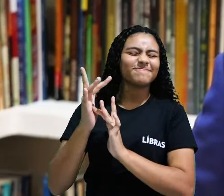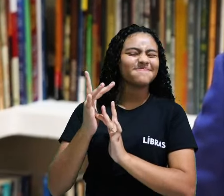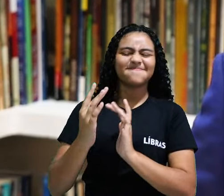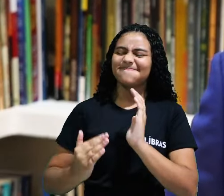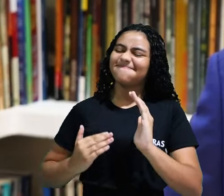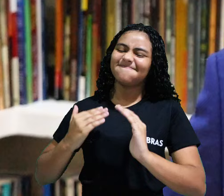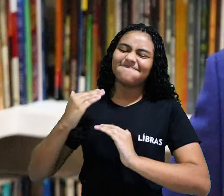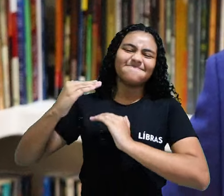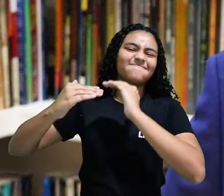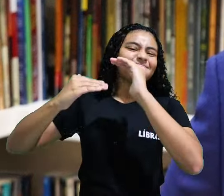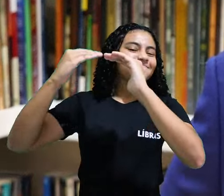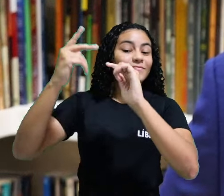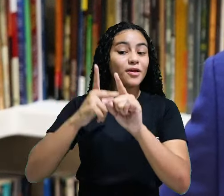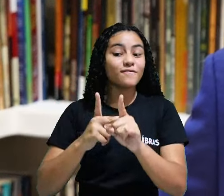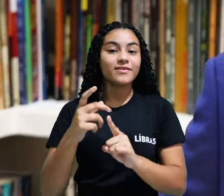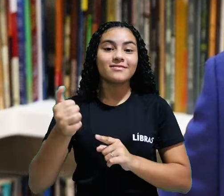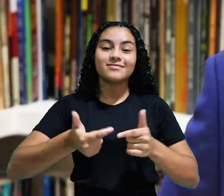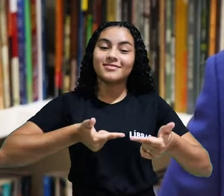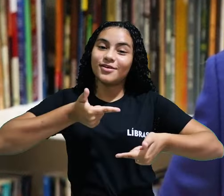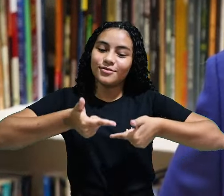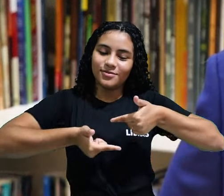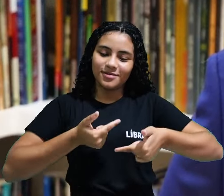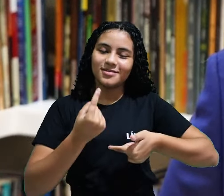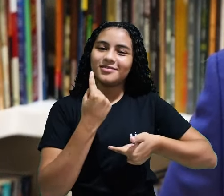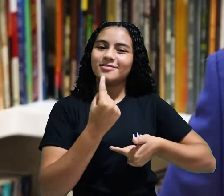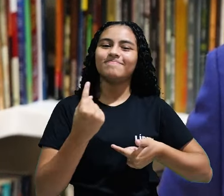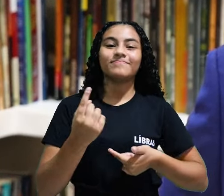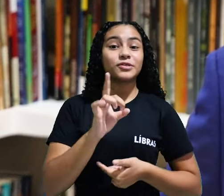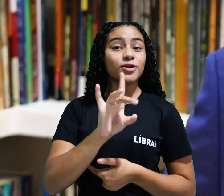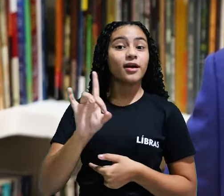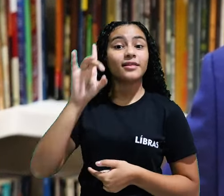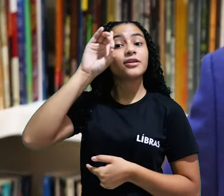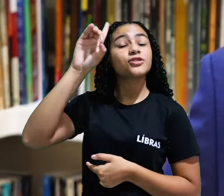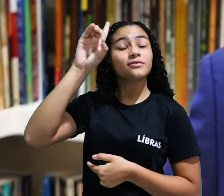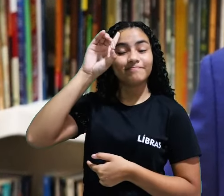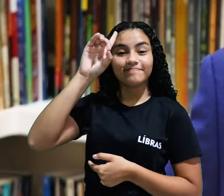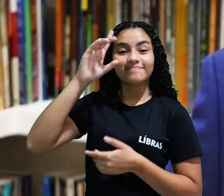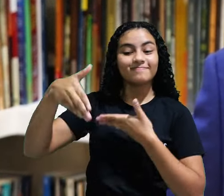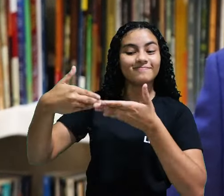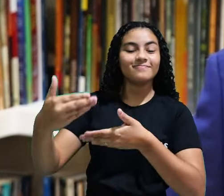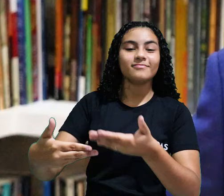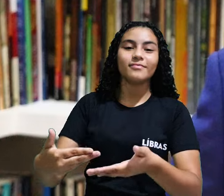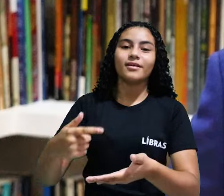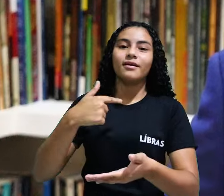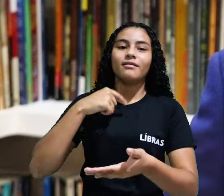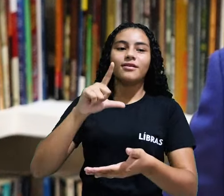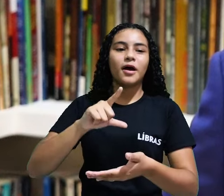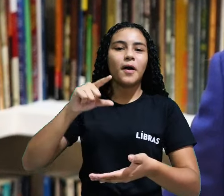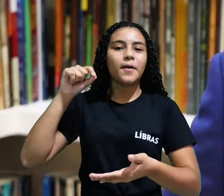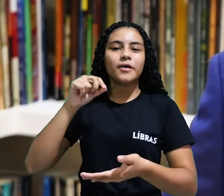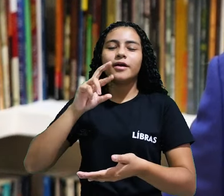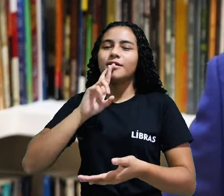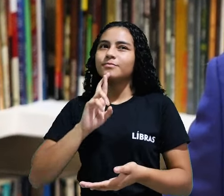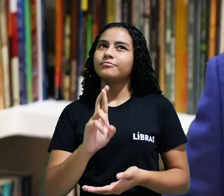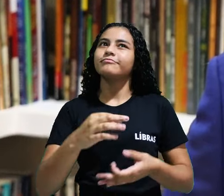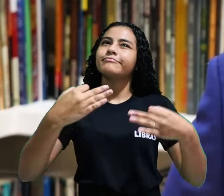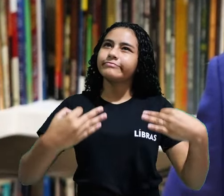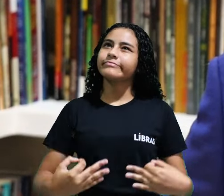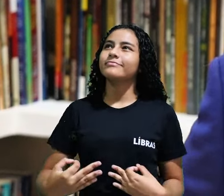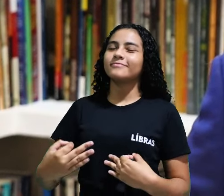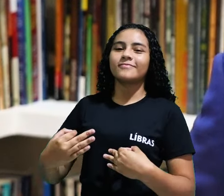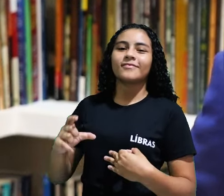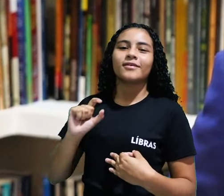tremendamente edificada para vencer as lutas de cada dia, para tomar as decisões importantes e para receber